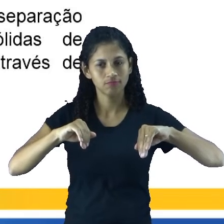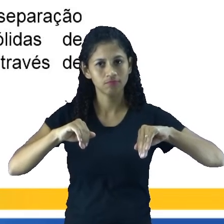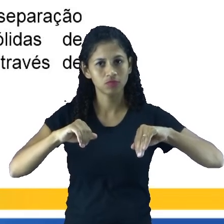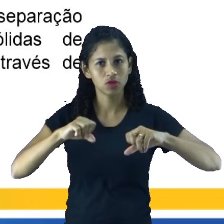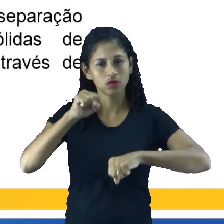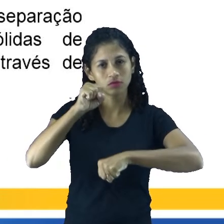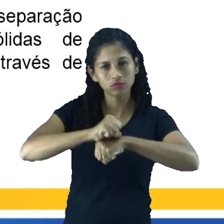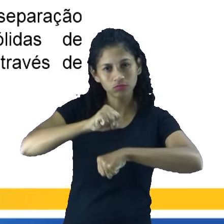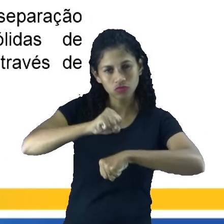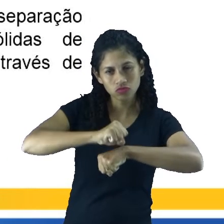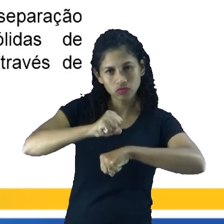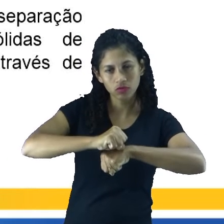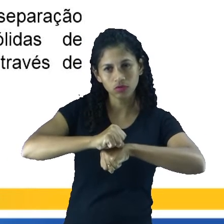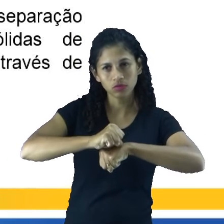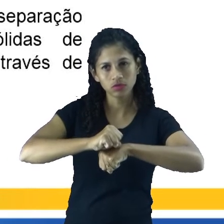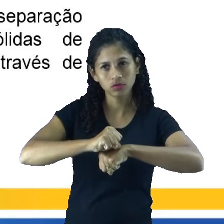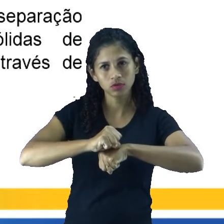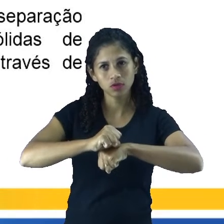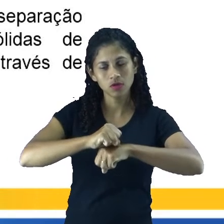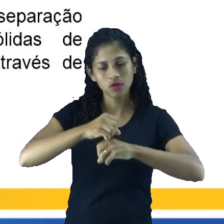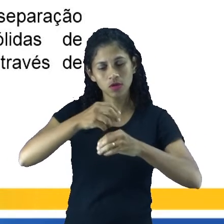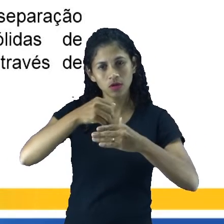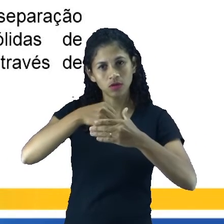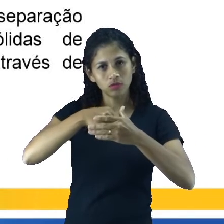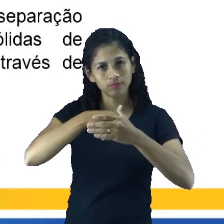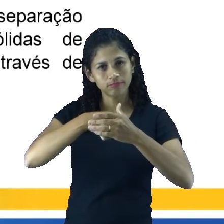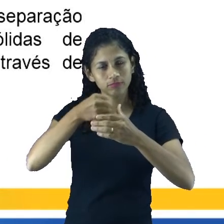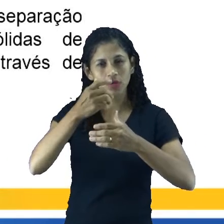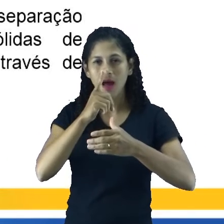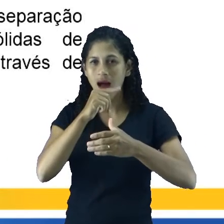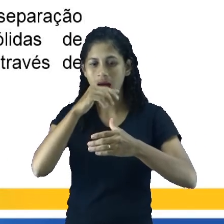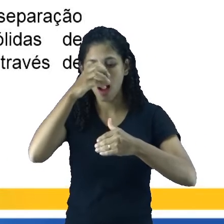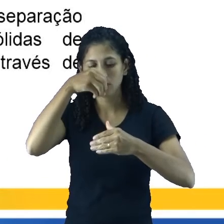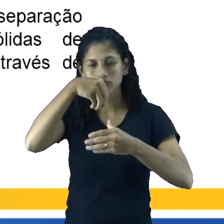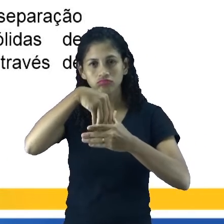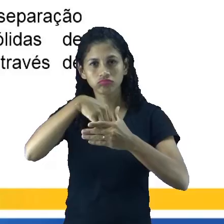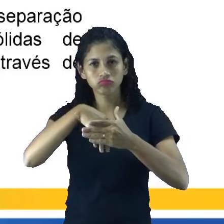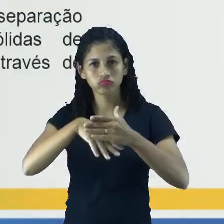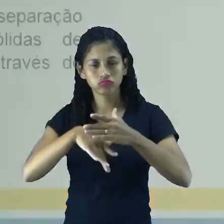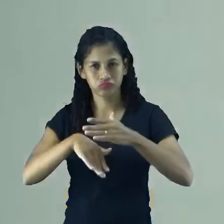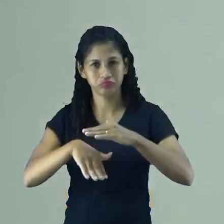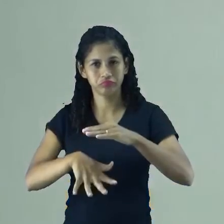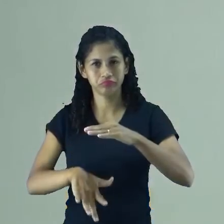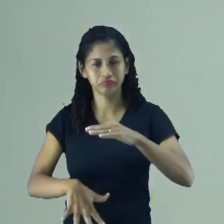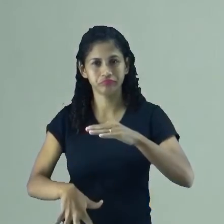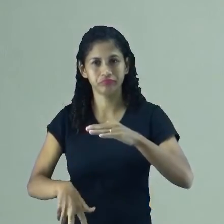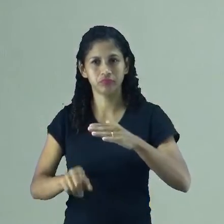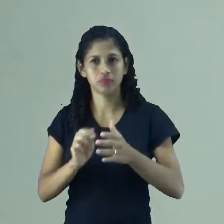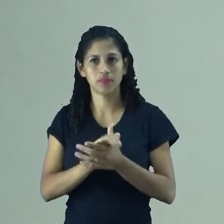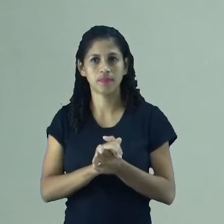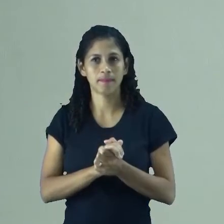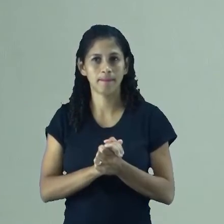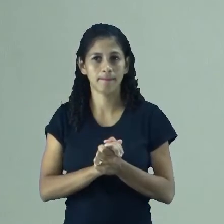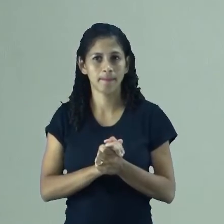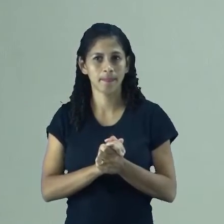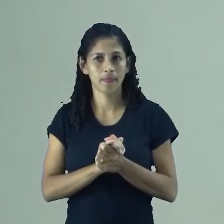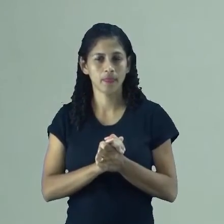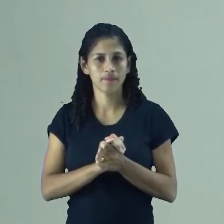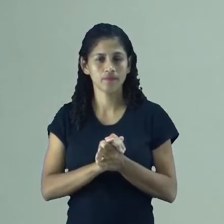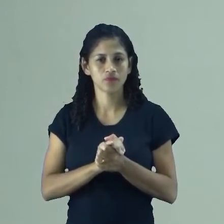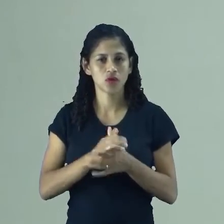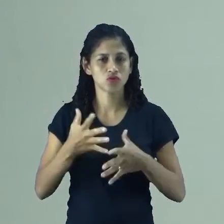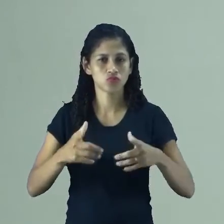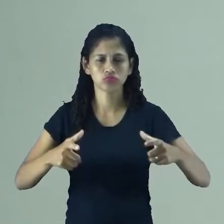substância sólida mediante a passagem da água pela mistura. Então eles colocam aí, as substâncias encontradas